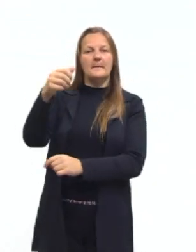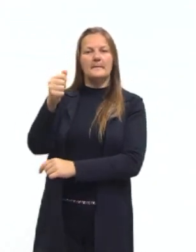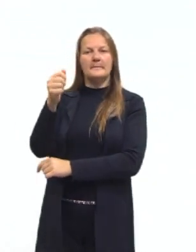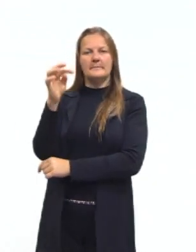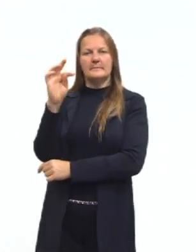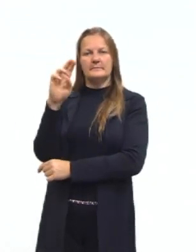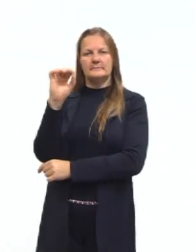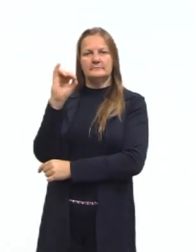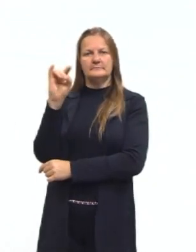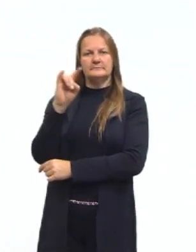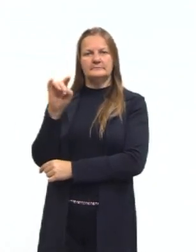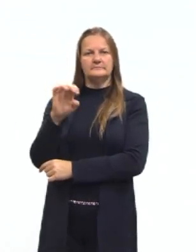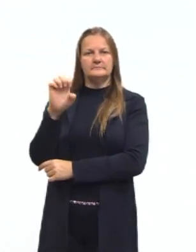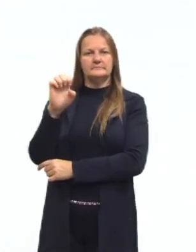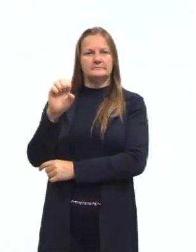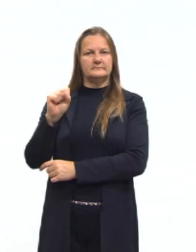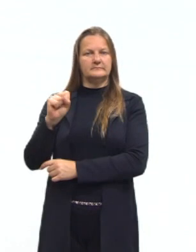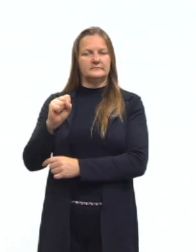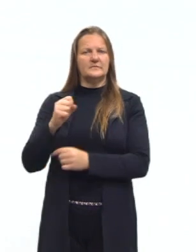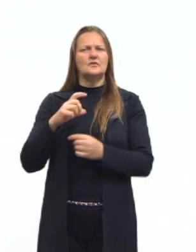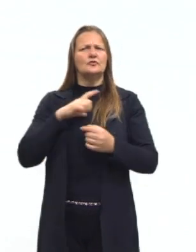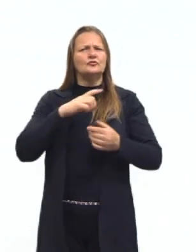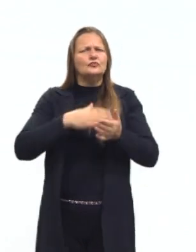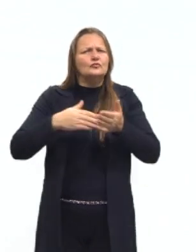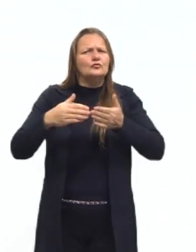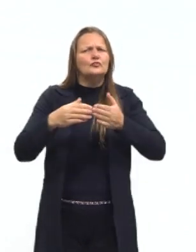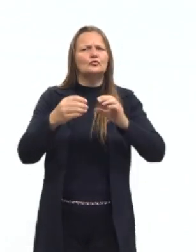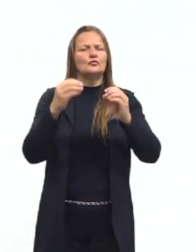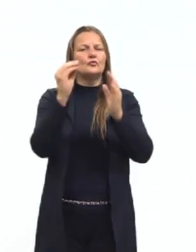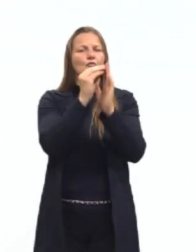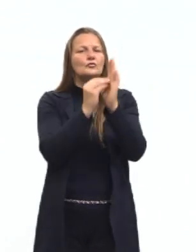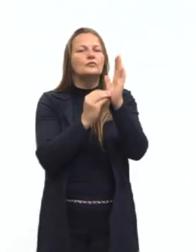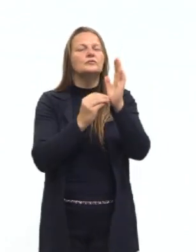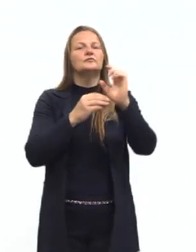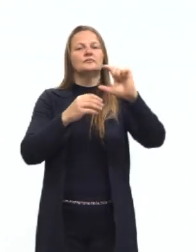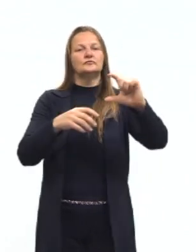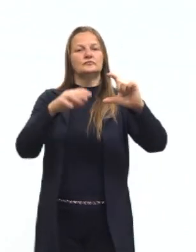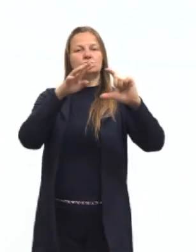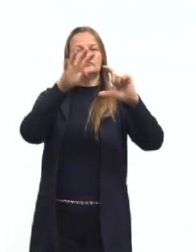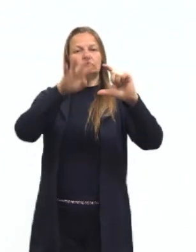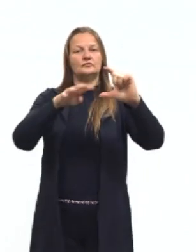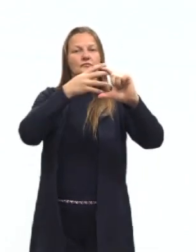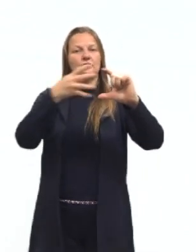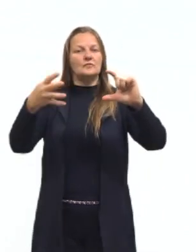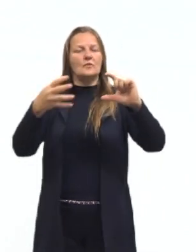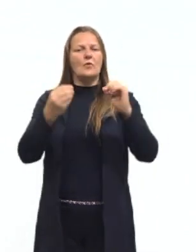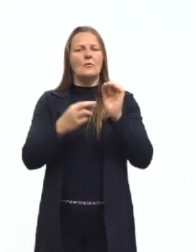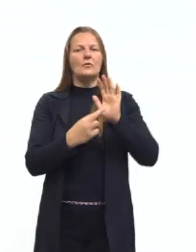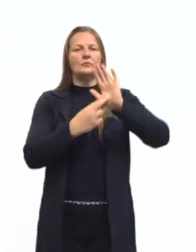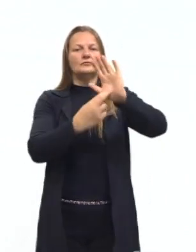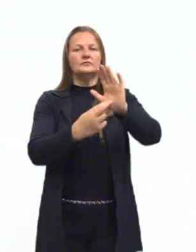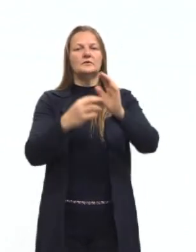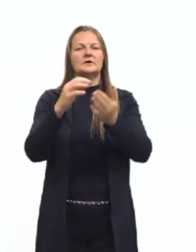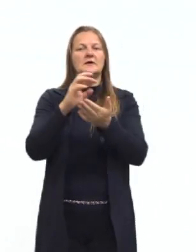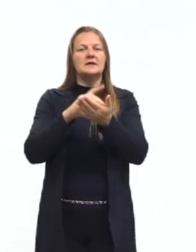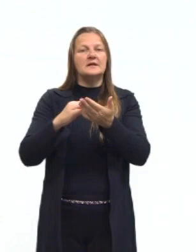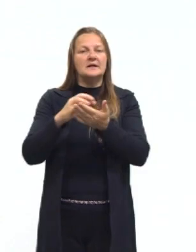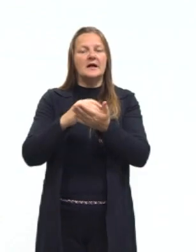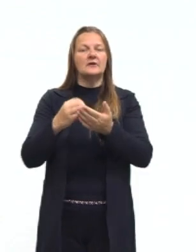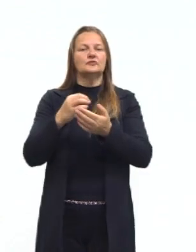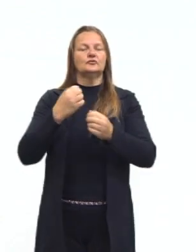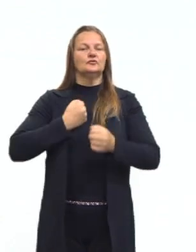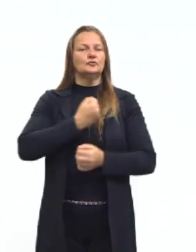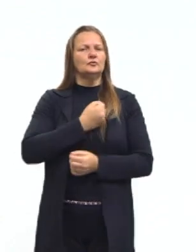nós retomamos né trazemos o conteúdo aí de matrizes como que nós podemos representar dados elementos